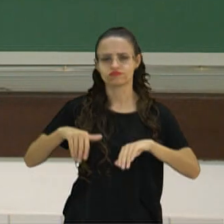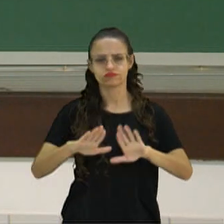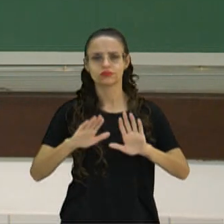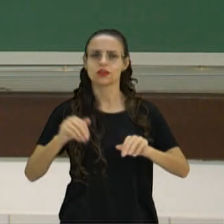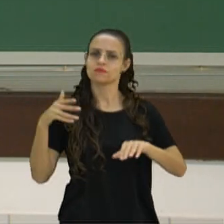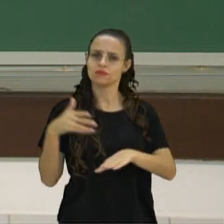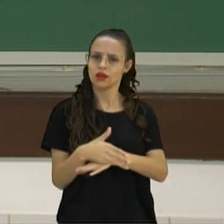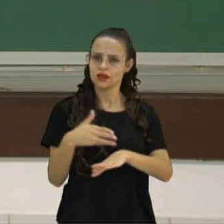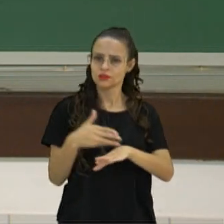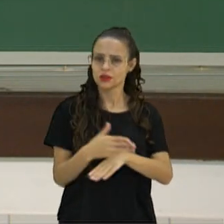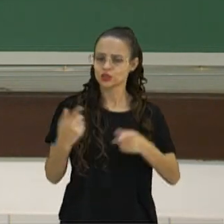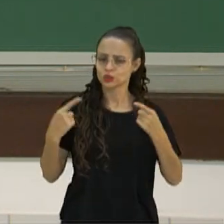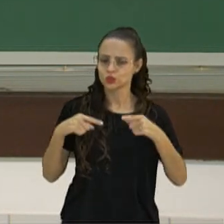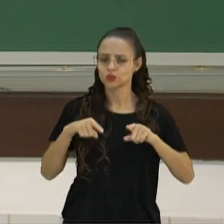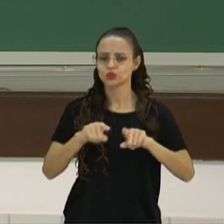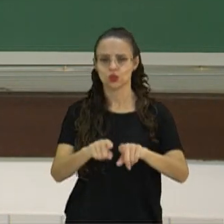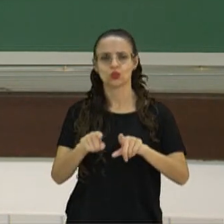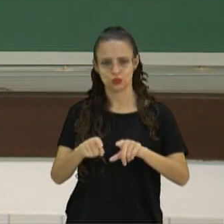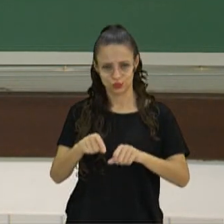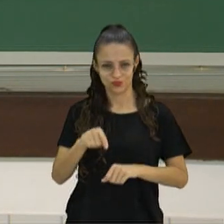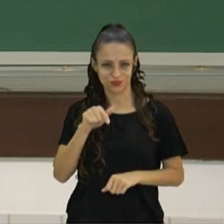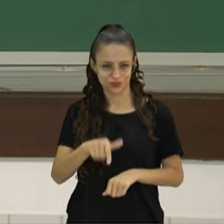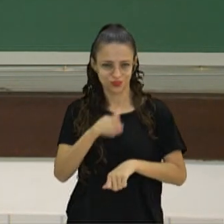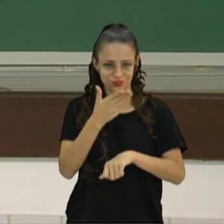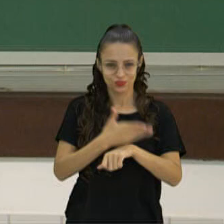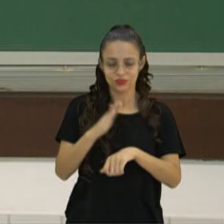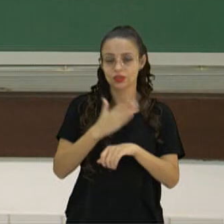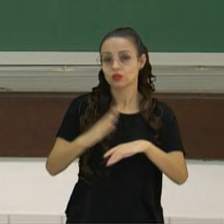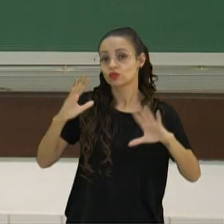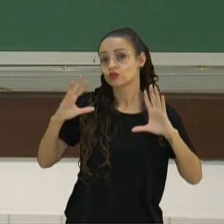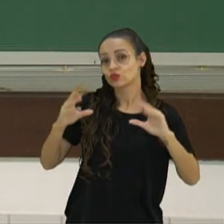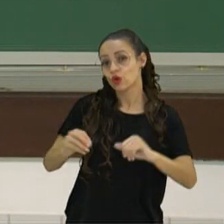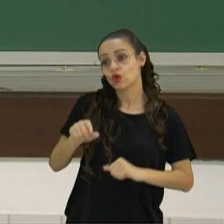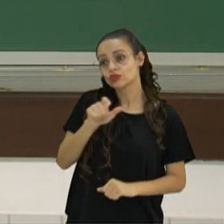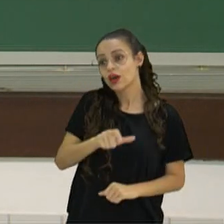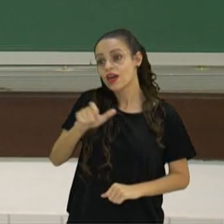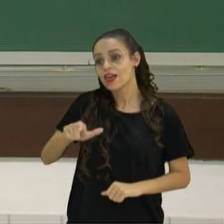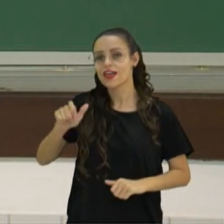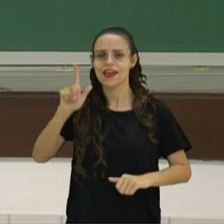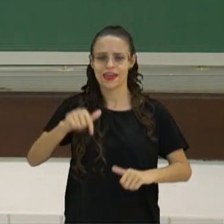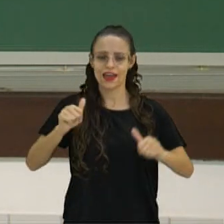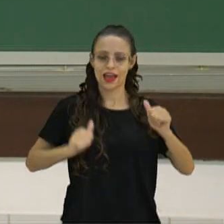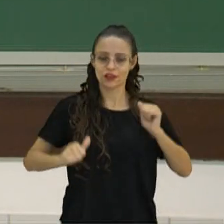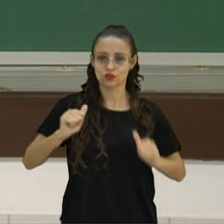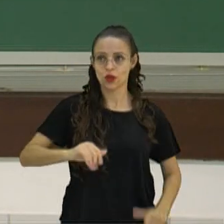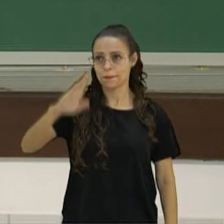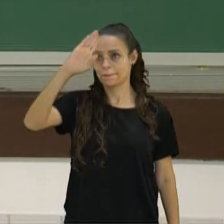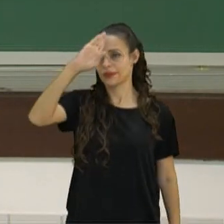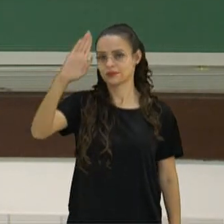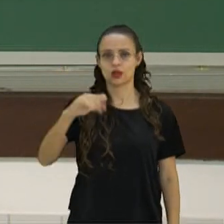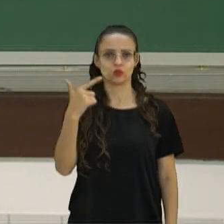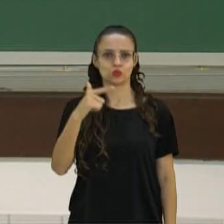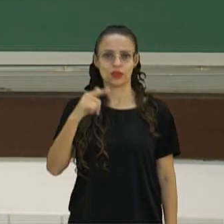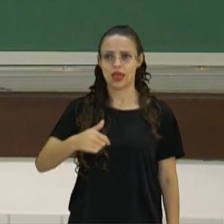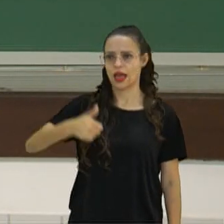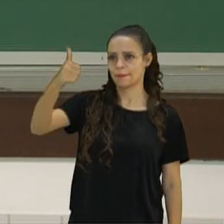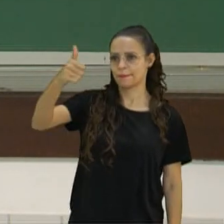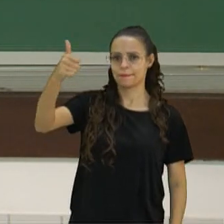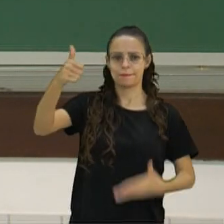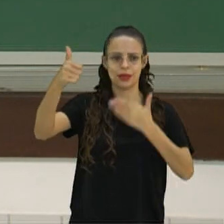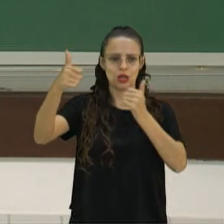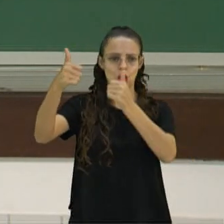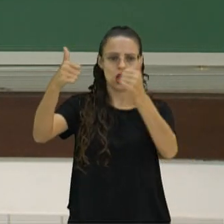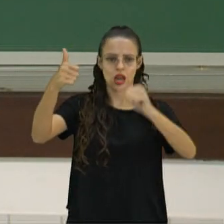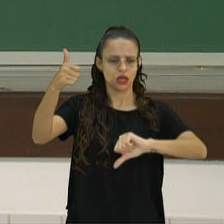ao mesmo momento ali da atividade, né? Todos são atores principais, né? Então não há um com maior importância, com